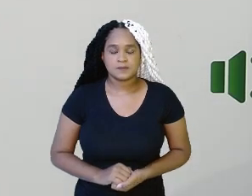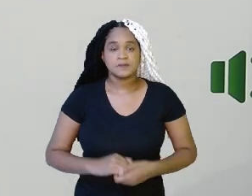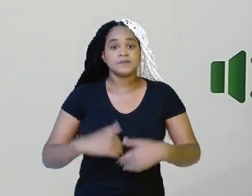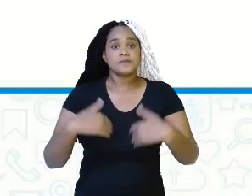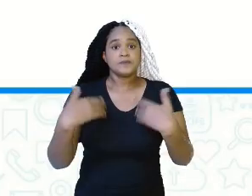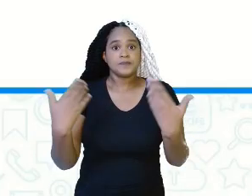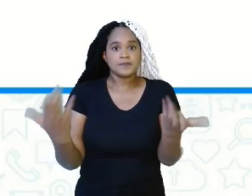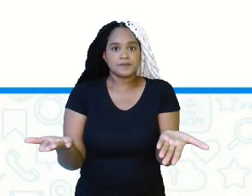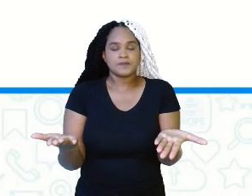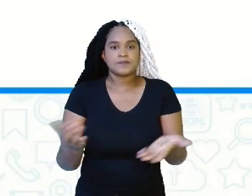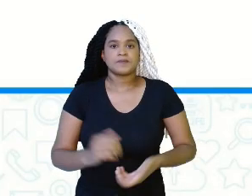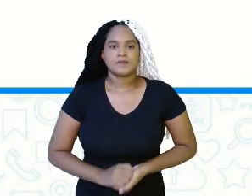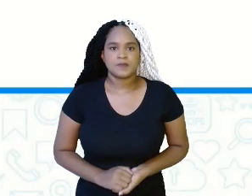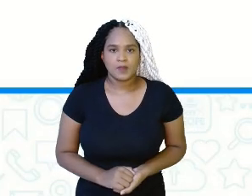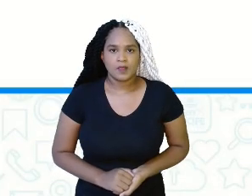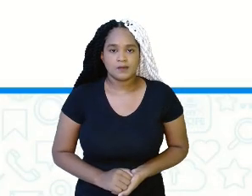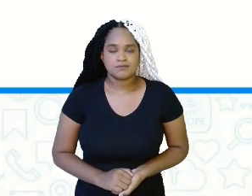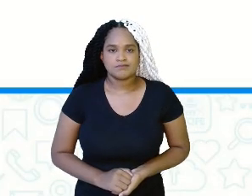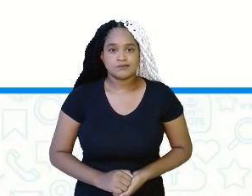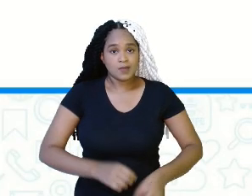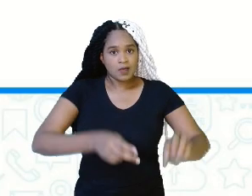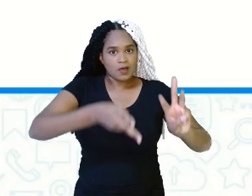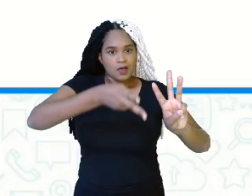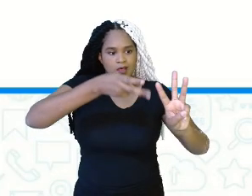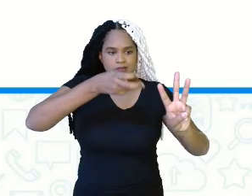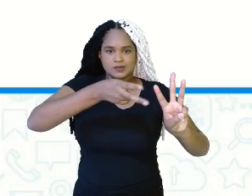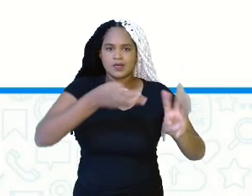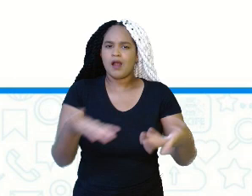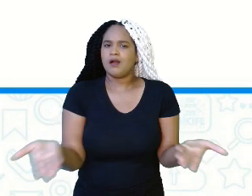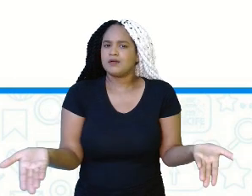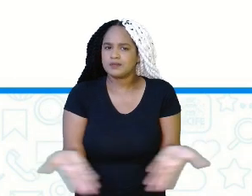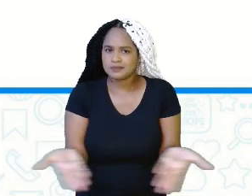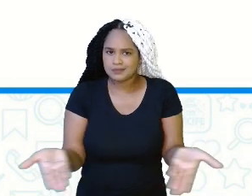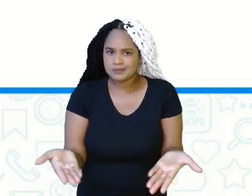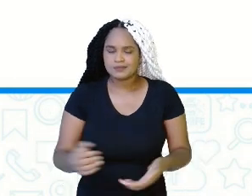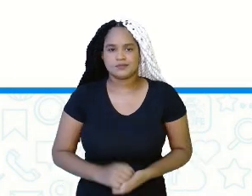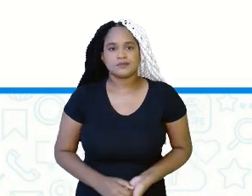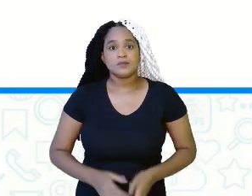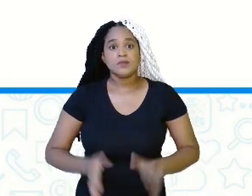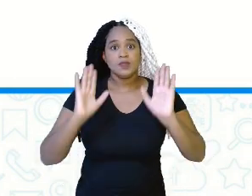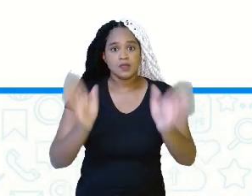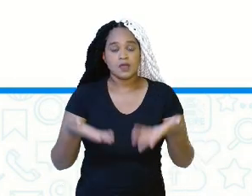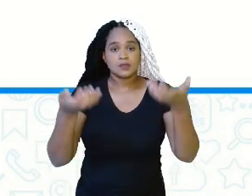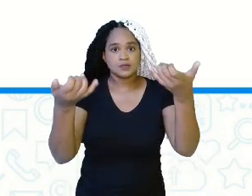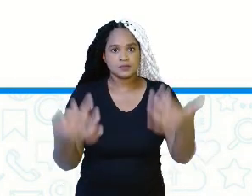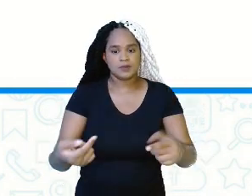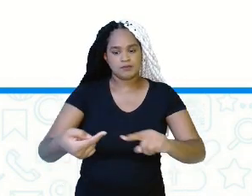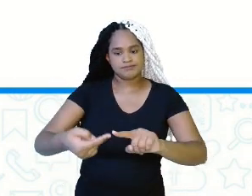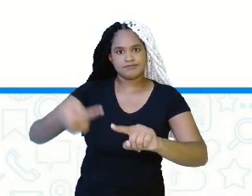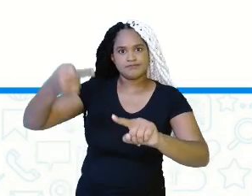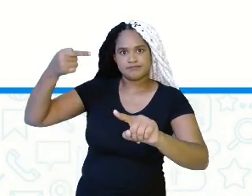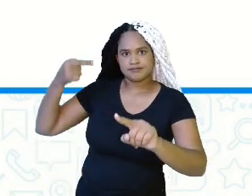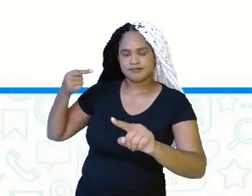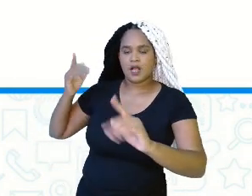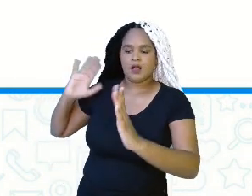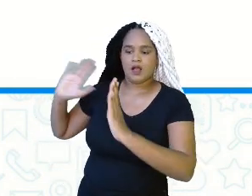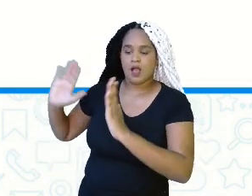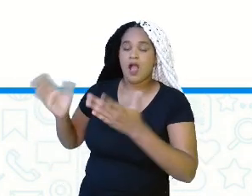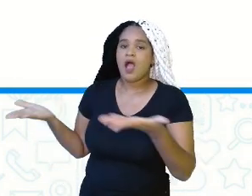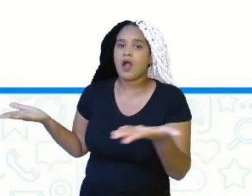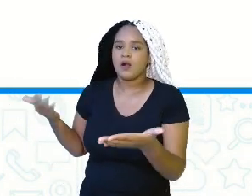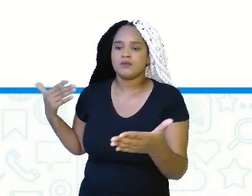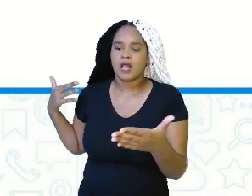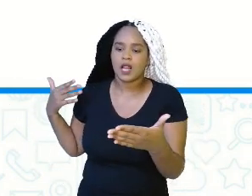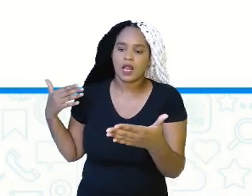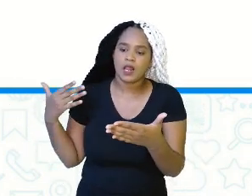Bom, os indígenas atualmente, a gente falou um pouquinho sobre os indígenas do passado, agora a gente vai